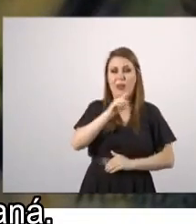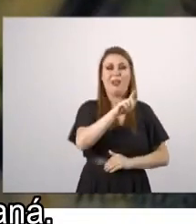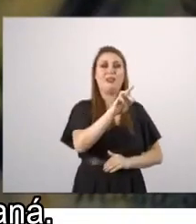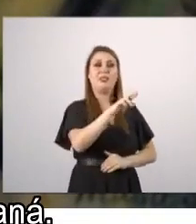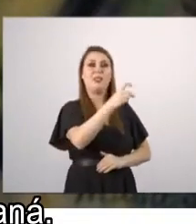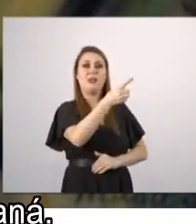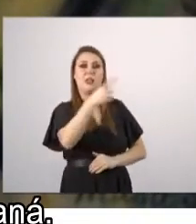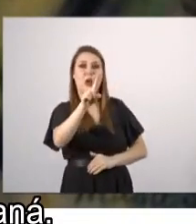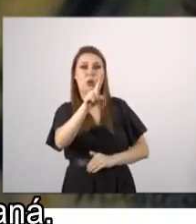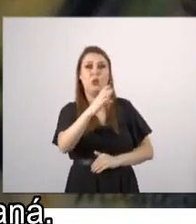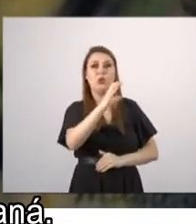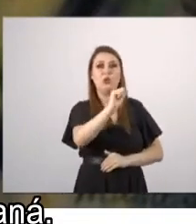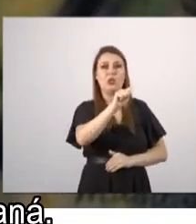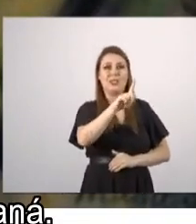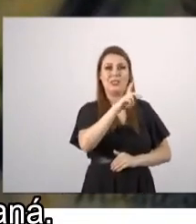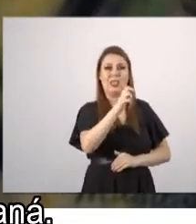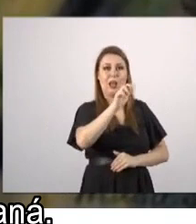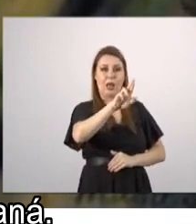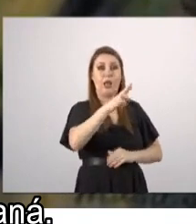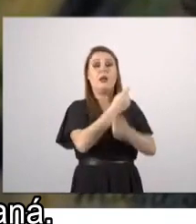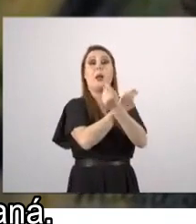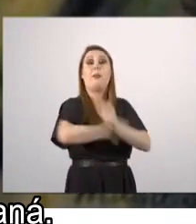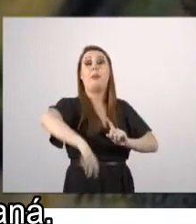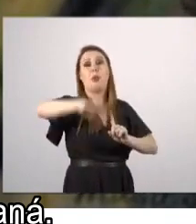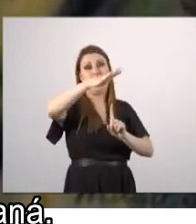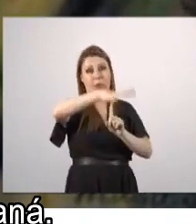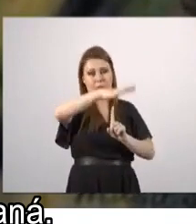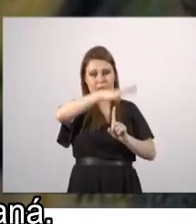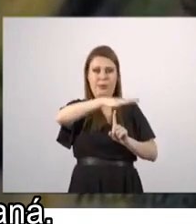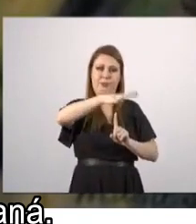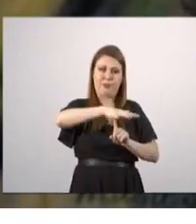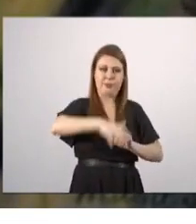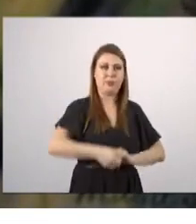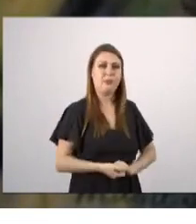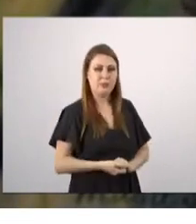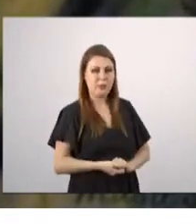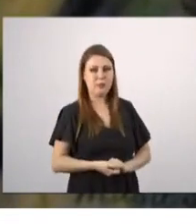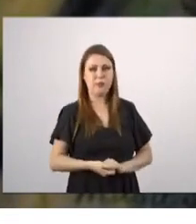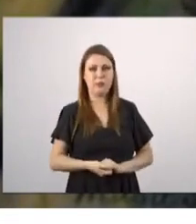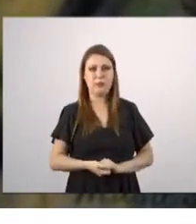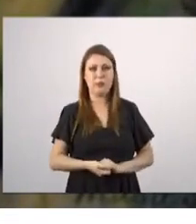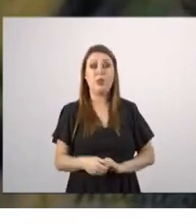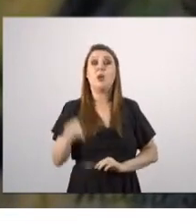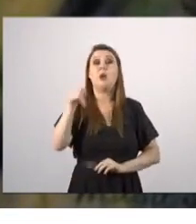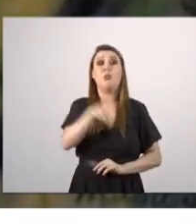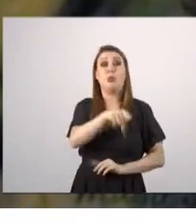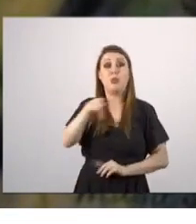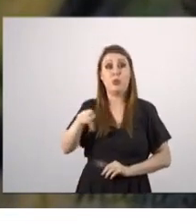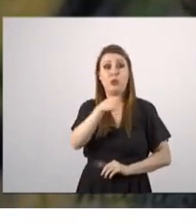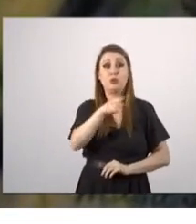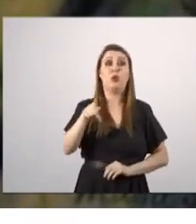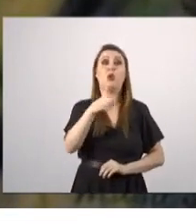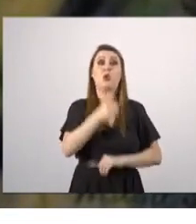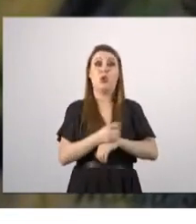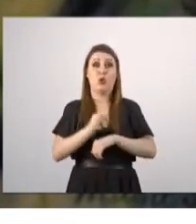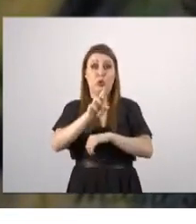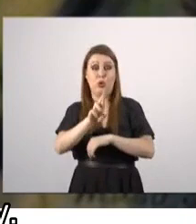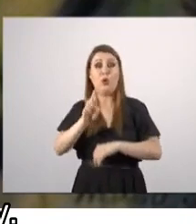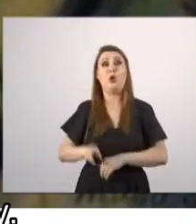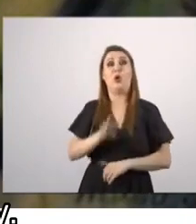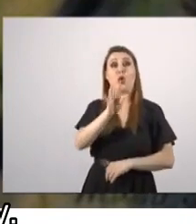grão-chanceler da Pontifícia Universidade Católica do Paraná. Professor Dr. Todd